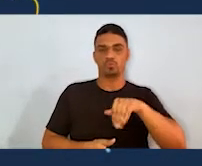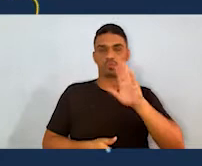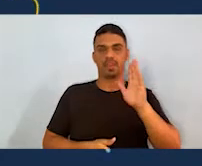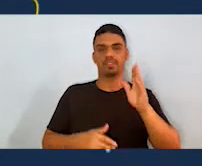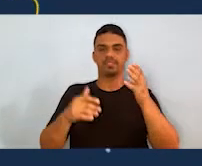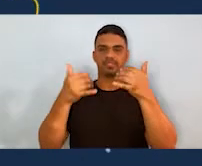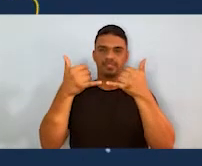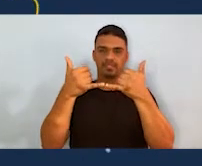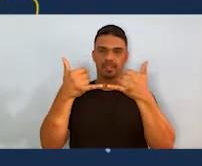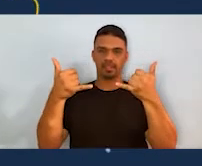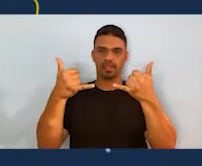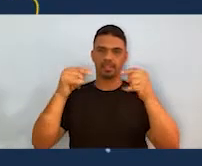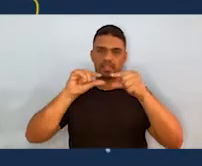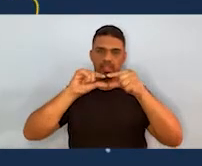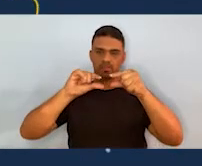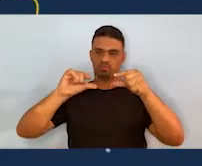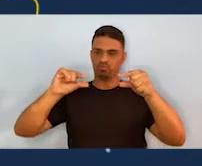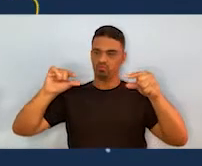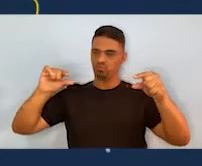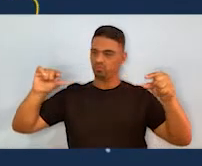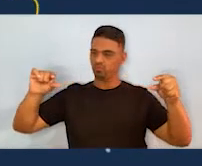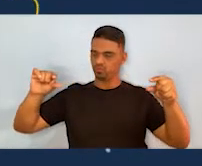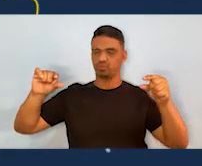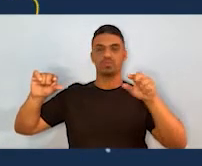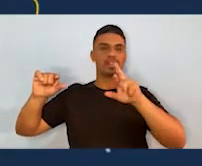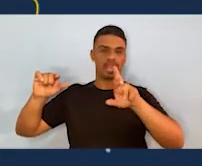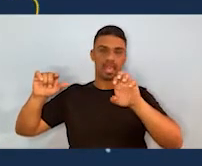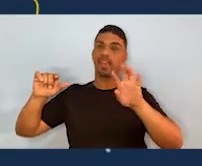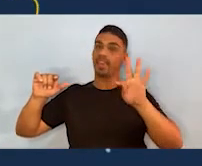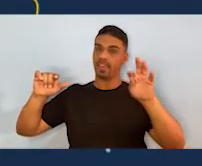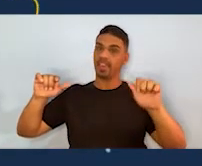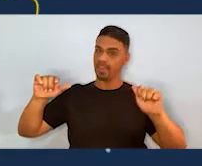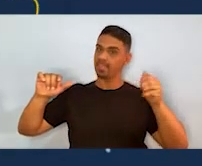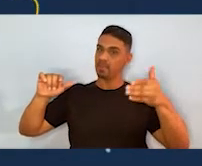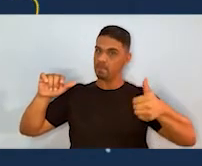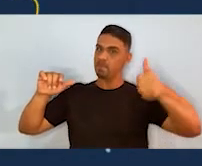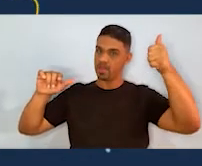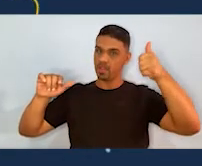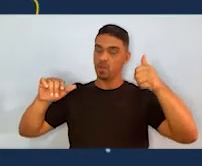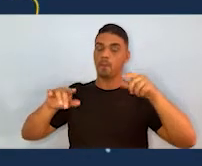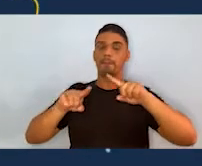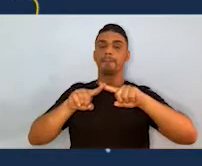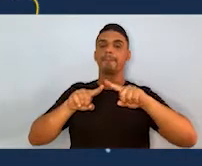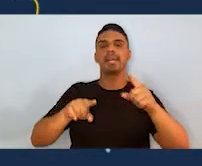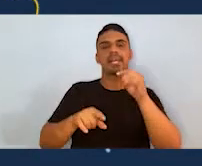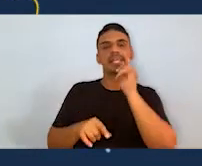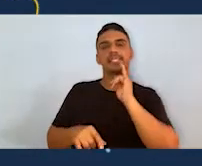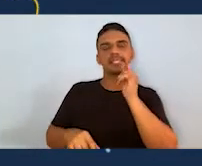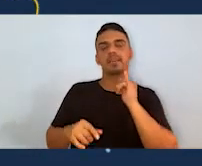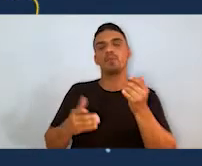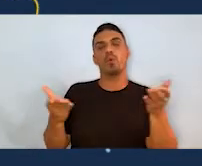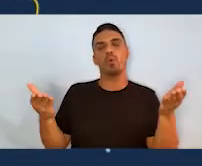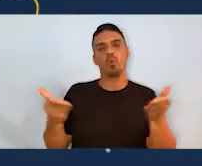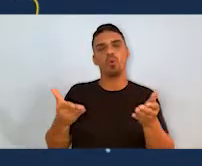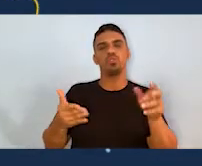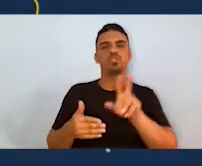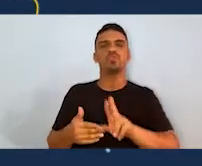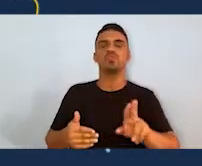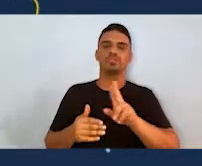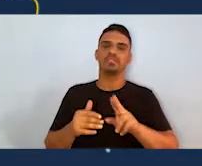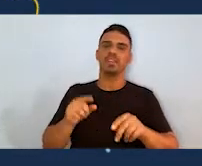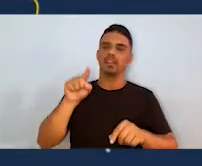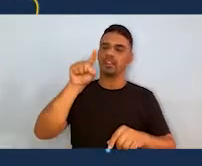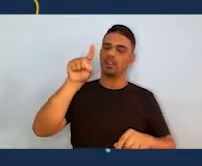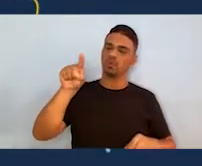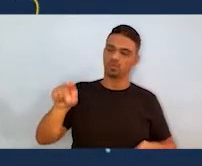reta, mas para fins daqui, por exemplo, eu vou usar o círculo e a gente vai fazer